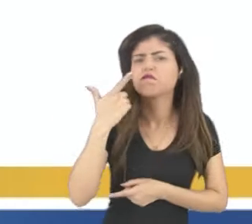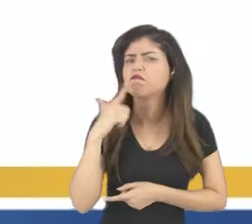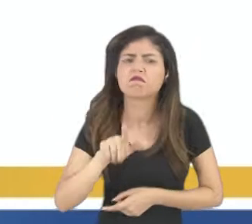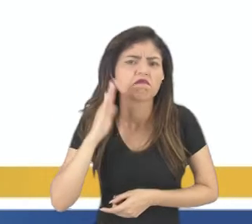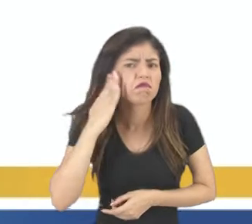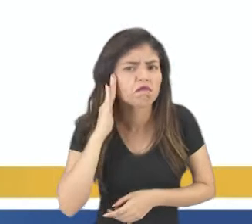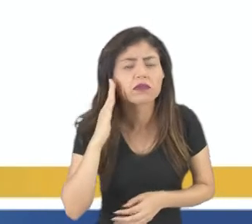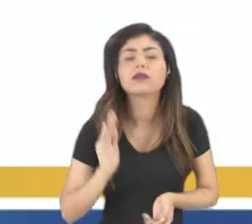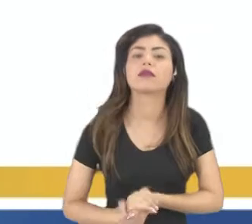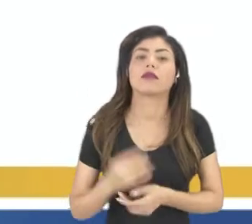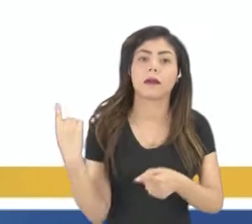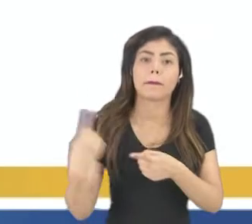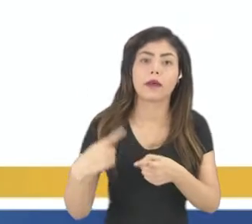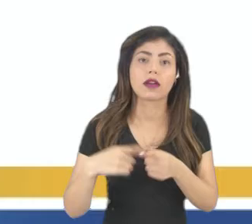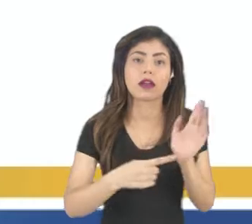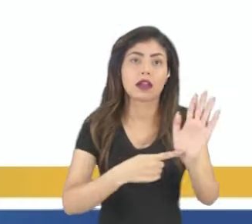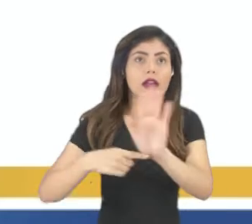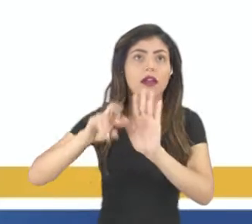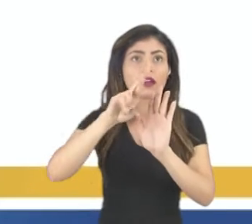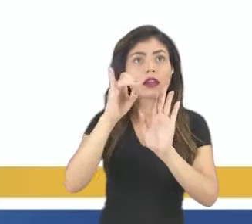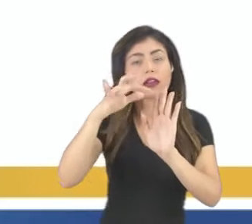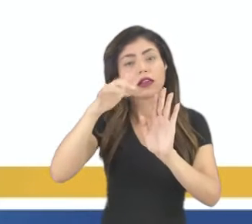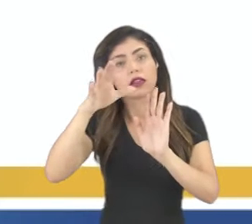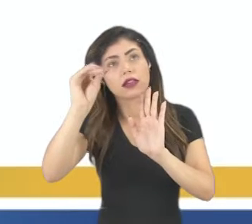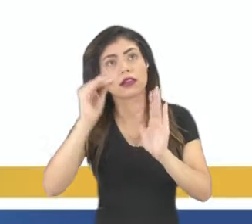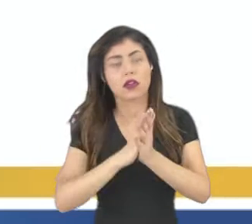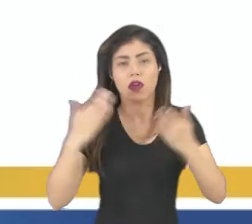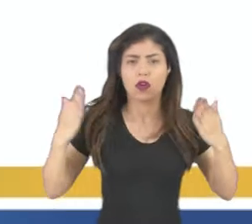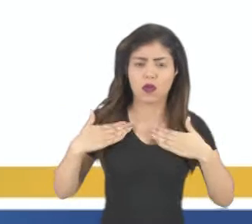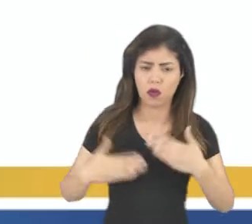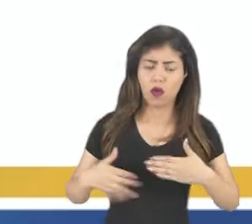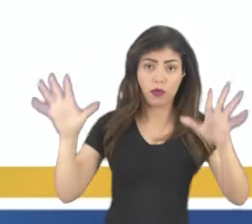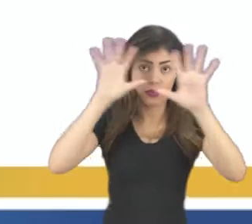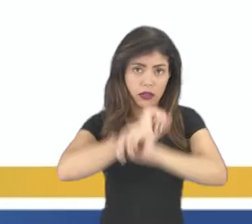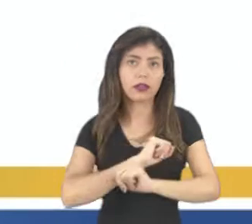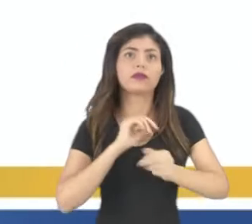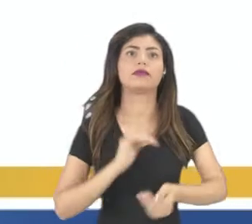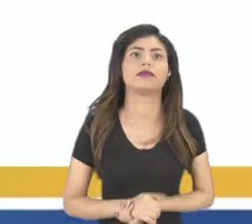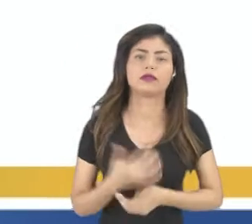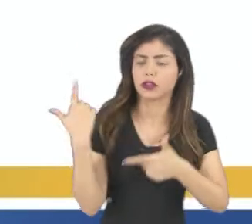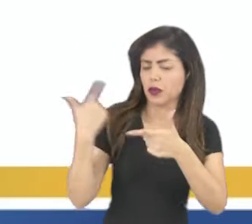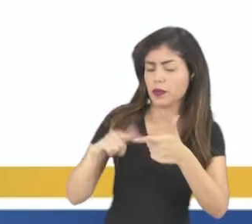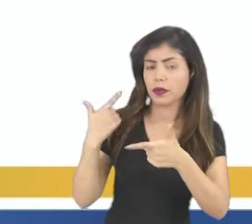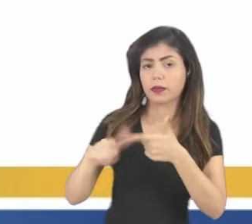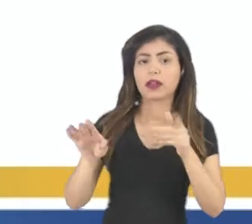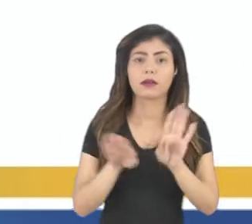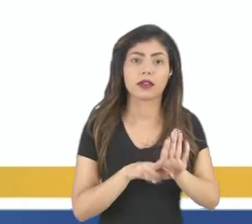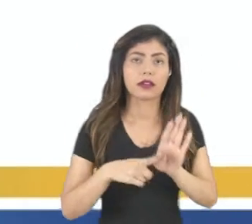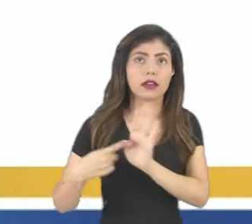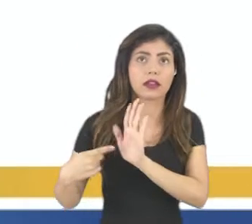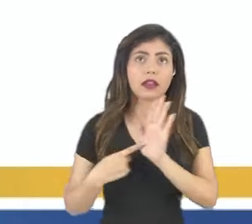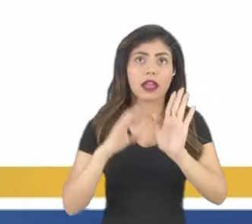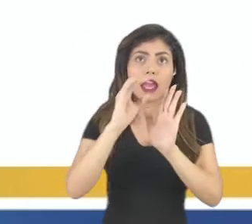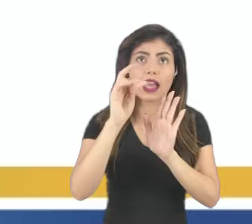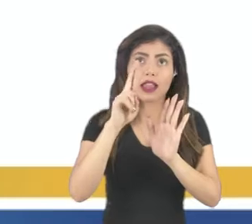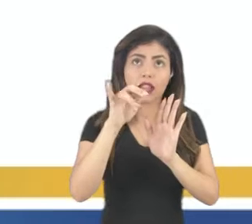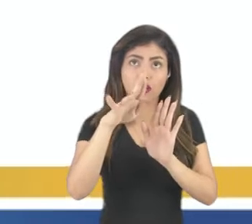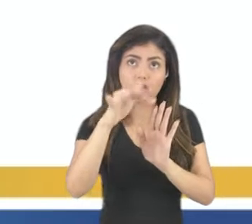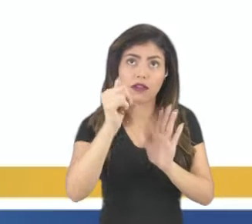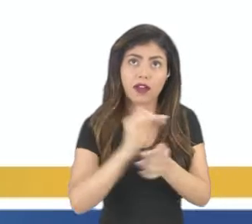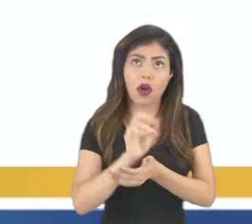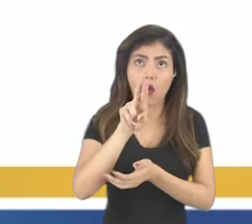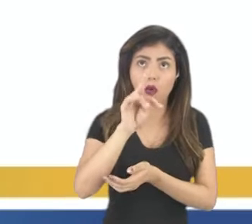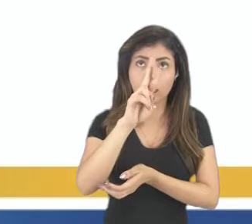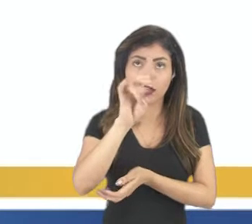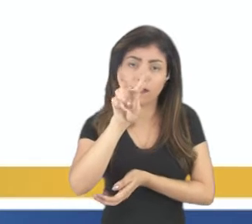conseguia se entender através desse fenômeno é chamado de radiação do corpo negro e aí tem um problema no chamado ali catástrofe